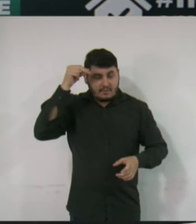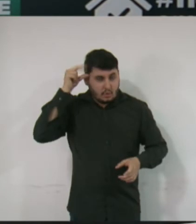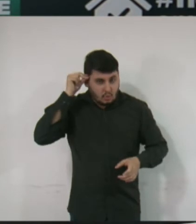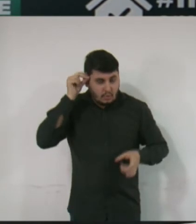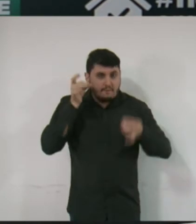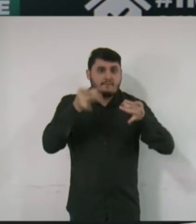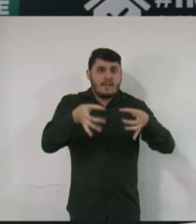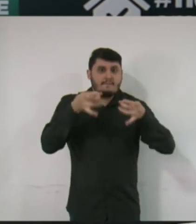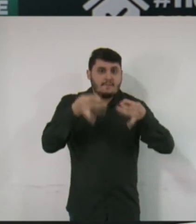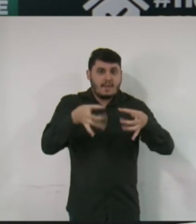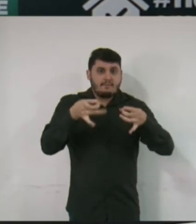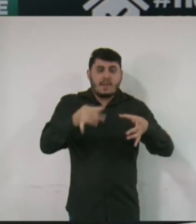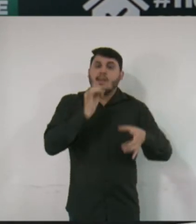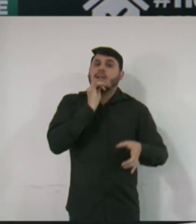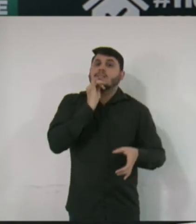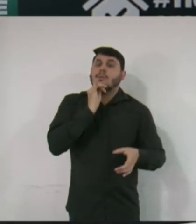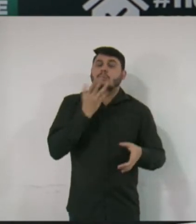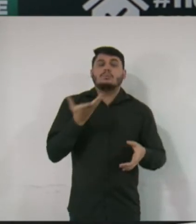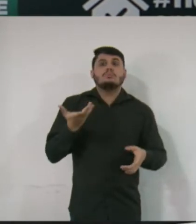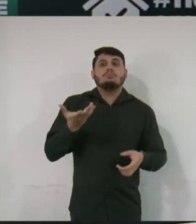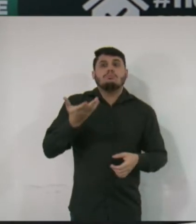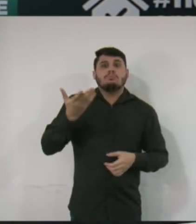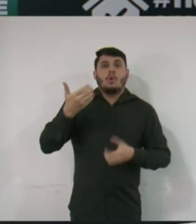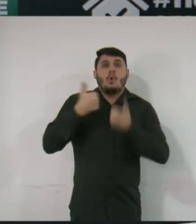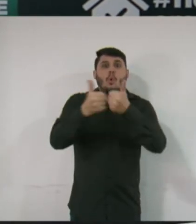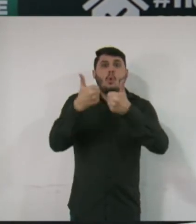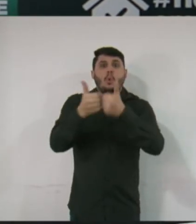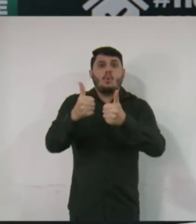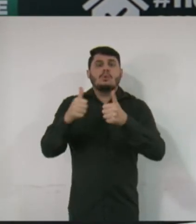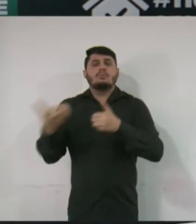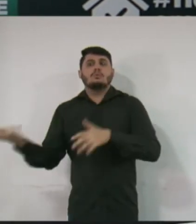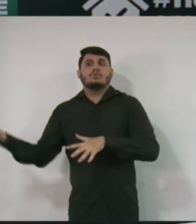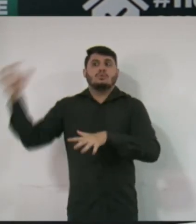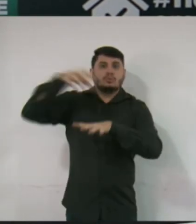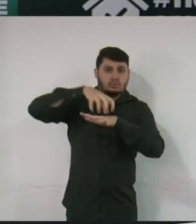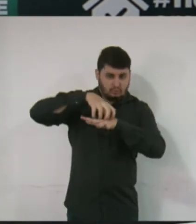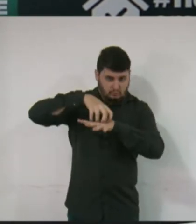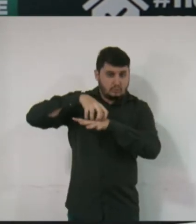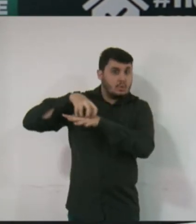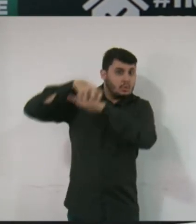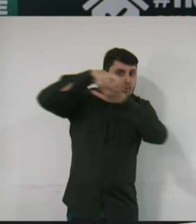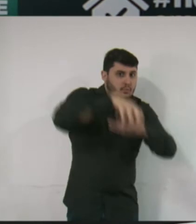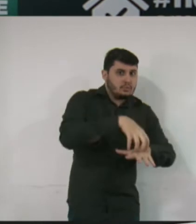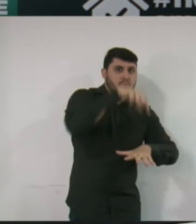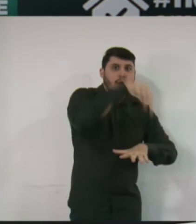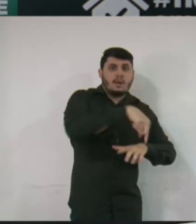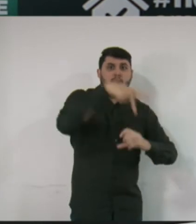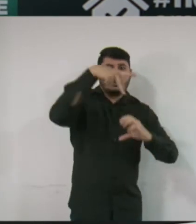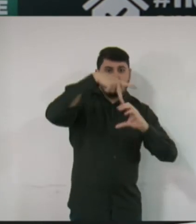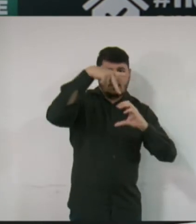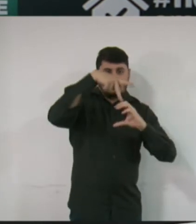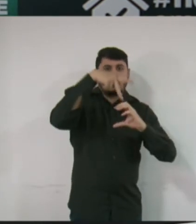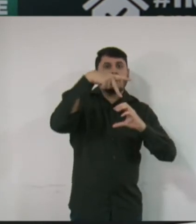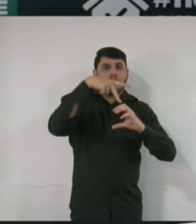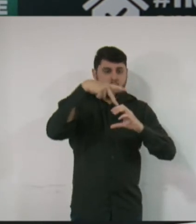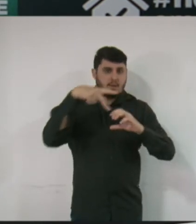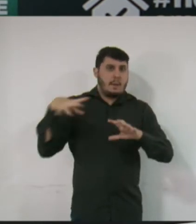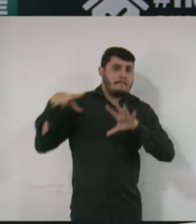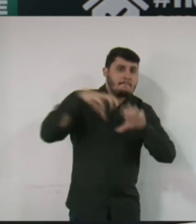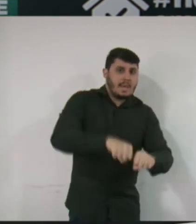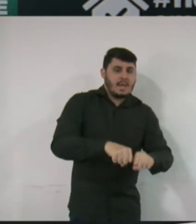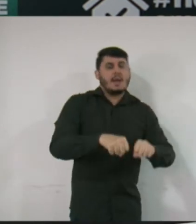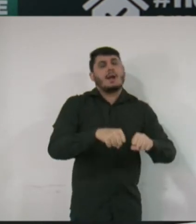lá entregar a sua mercadoria. Isso quer dizer, isso mostra o tamanho da movimentação